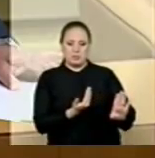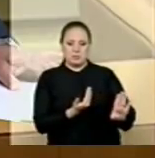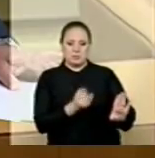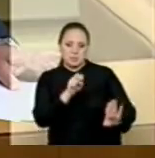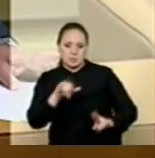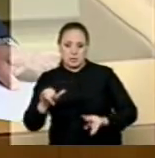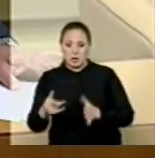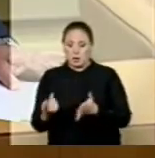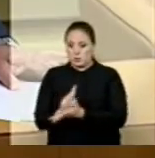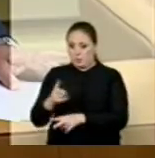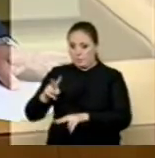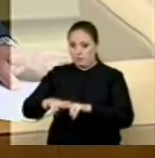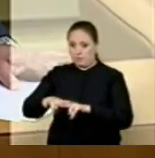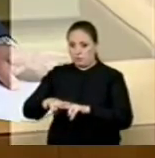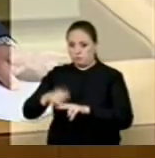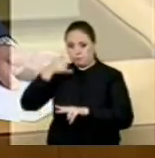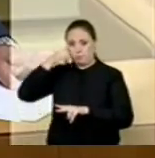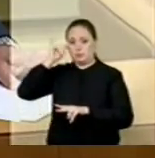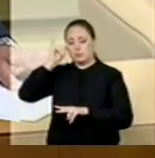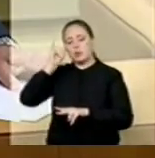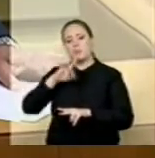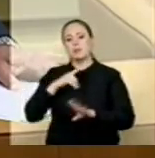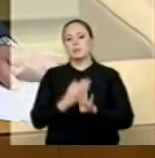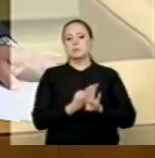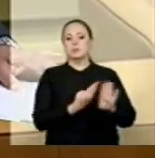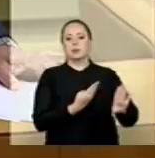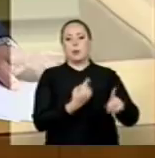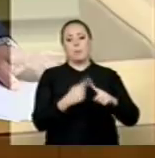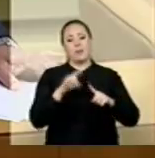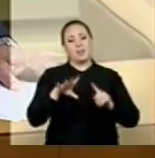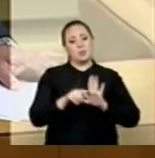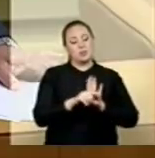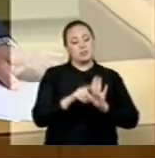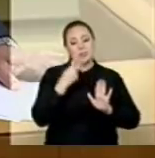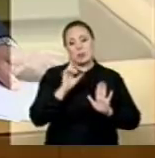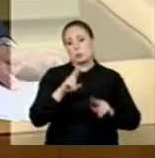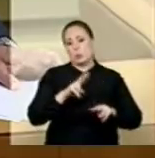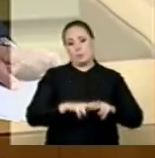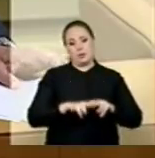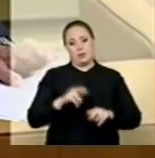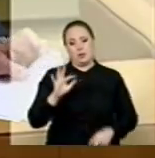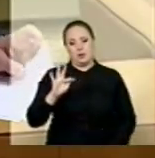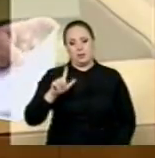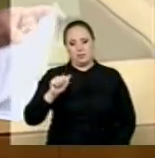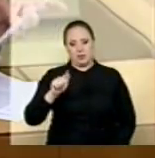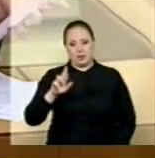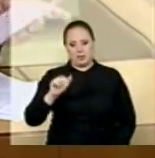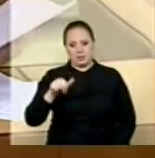prisão preventiva, porque versa apenas a prisão em flagrante. de crime